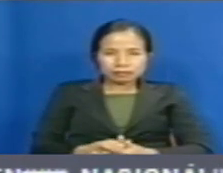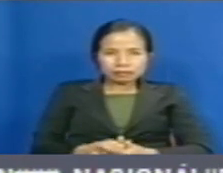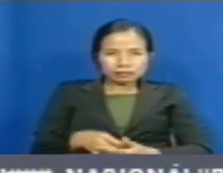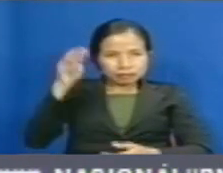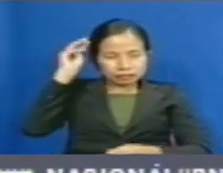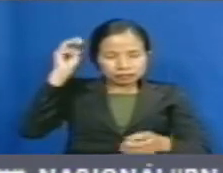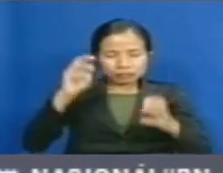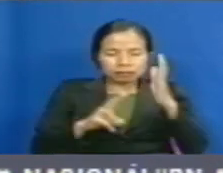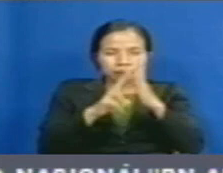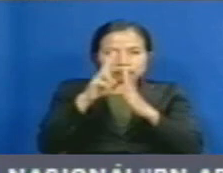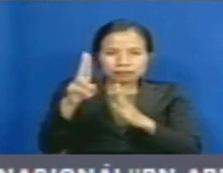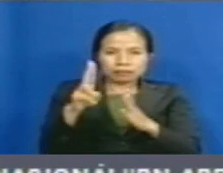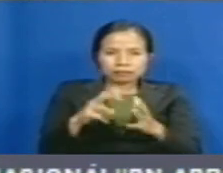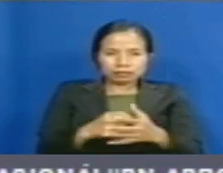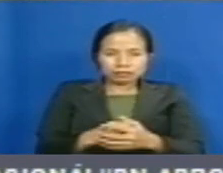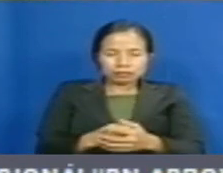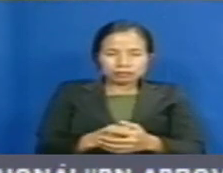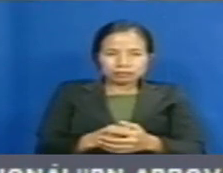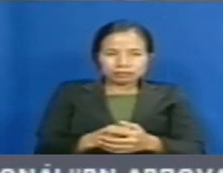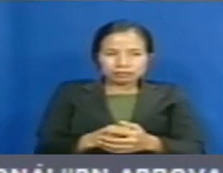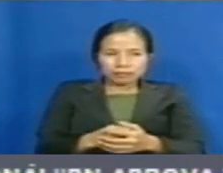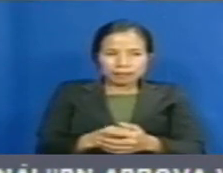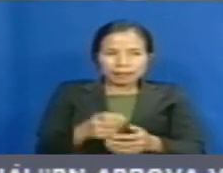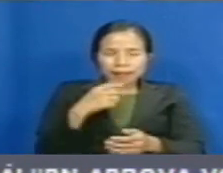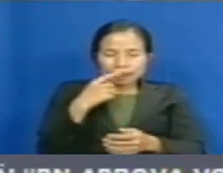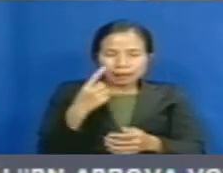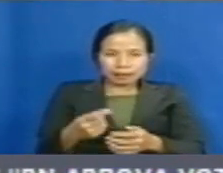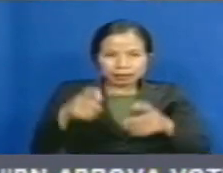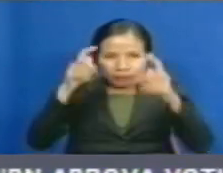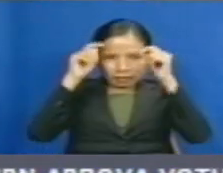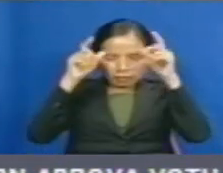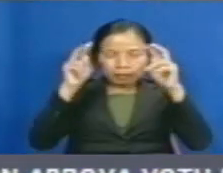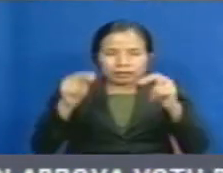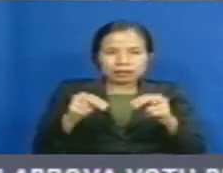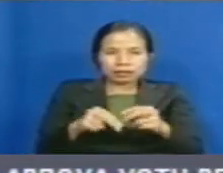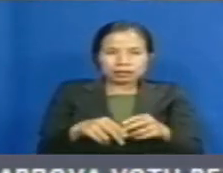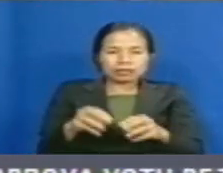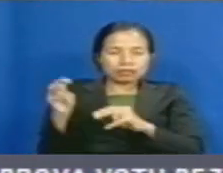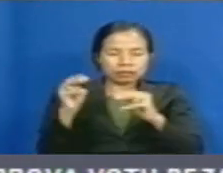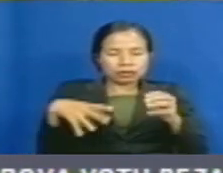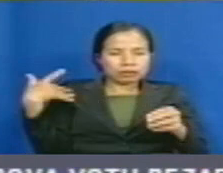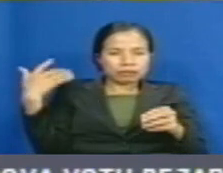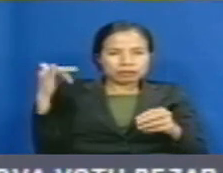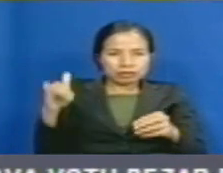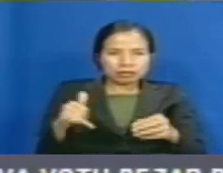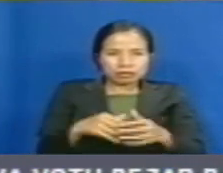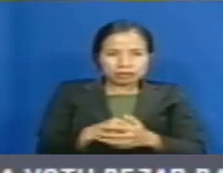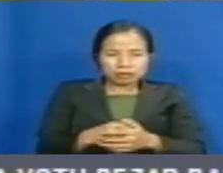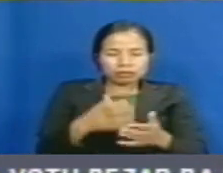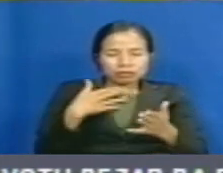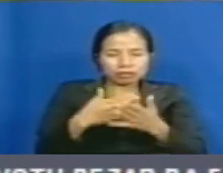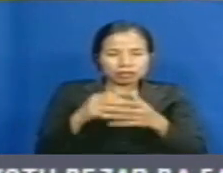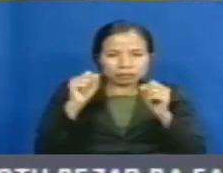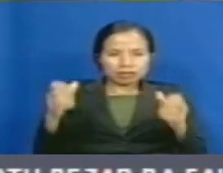Ministro Ensino Superior, Ciência e Cultura, Longuinhos dos Santos, Atetim. Timor-Leste precisa transformar jovem Sira com qualidade. Rode